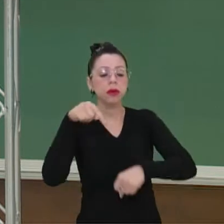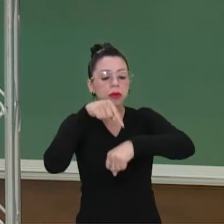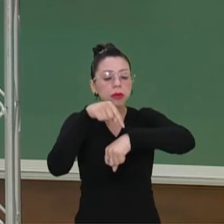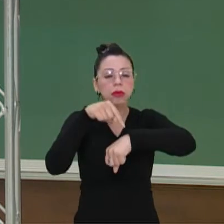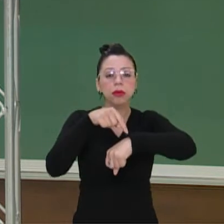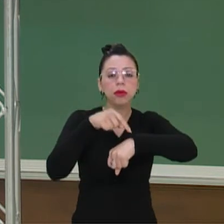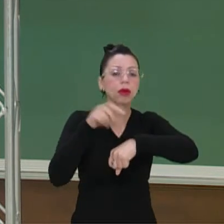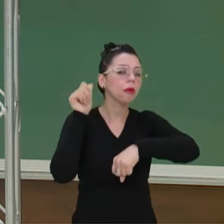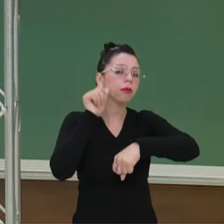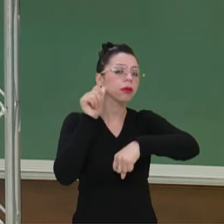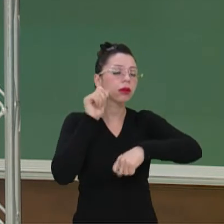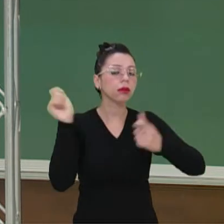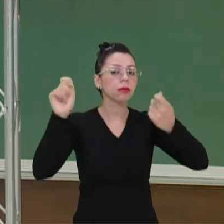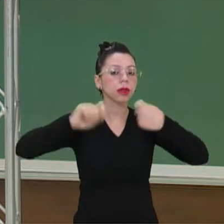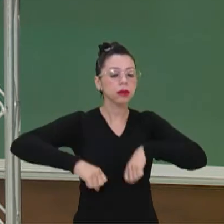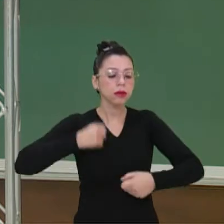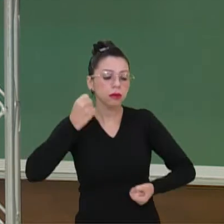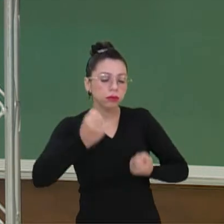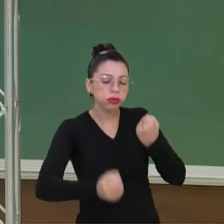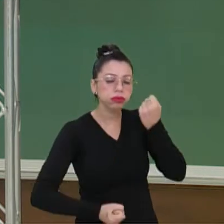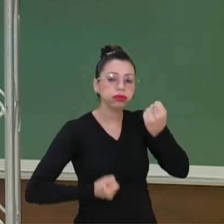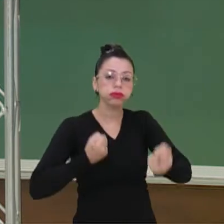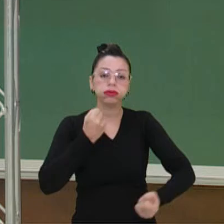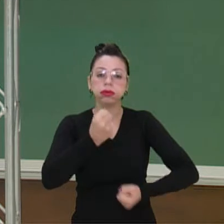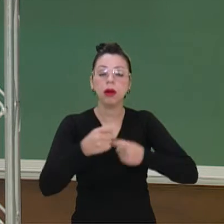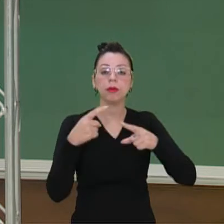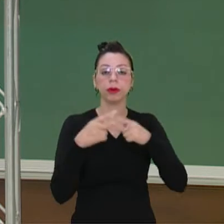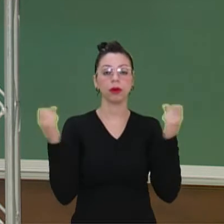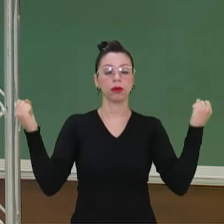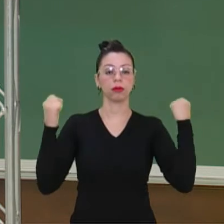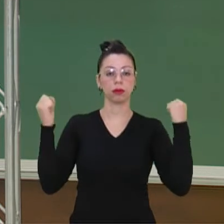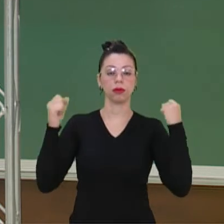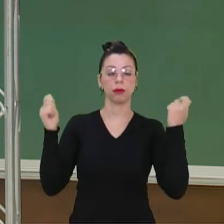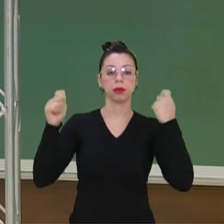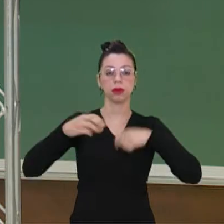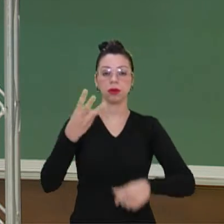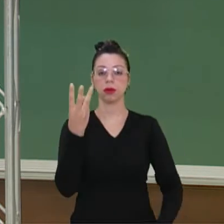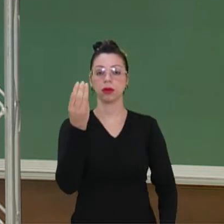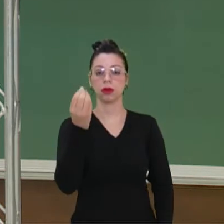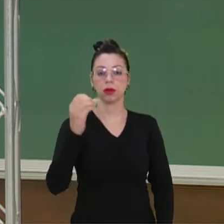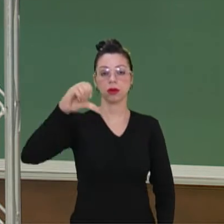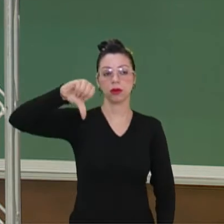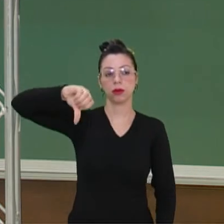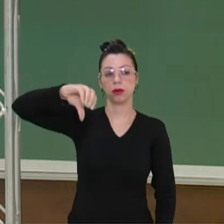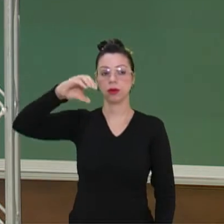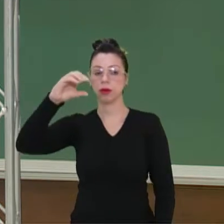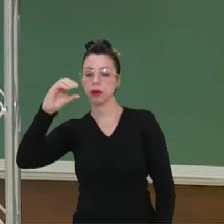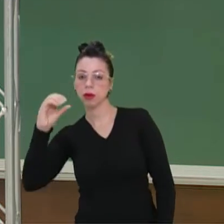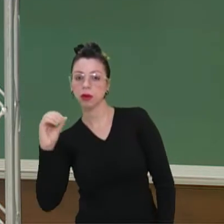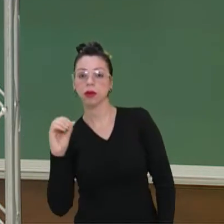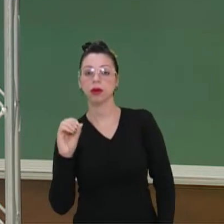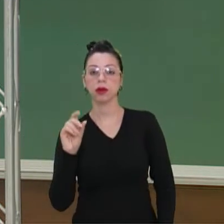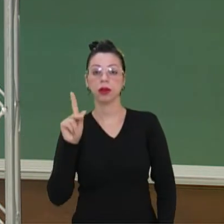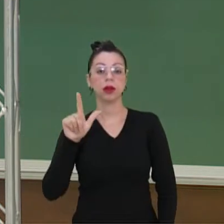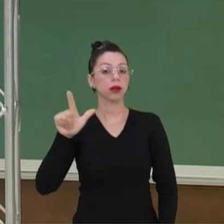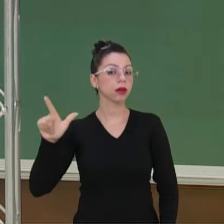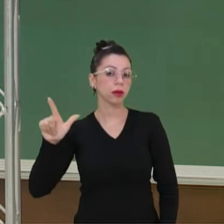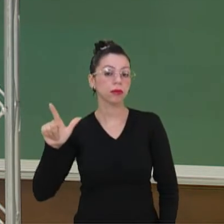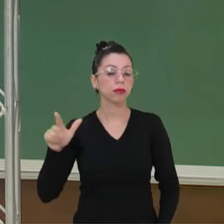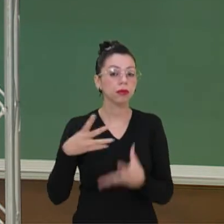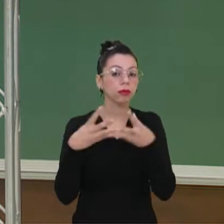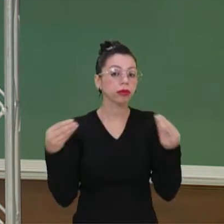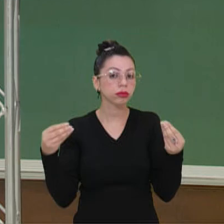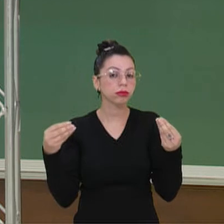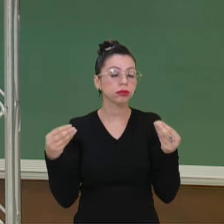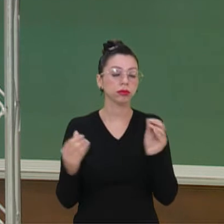nessa mesma intensidade para que seu gasto calórico seja de 390 quilocalorias?